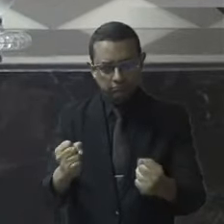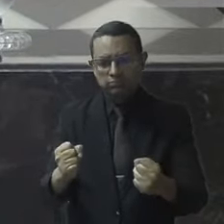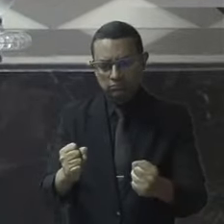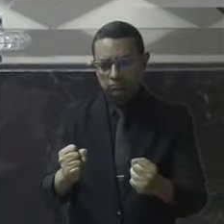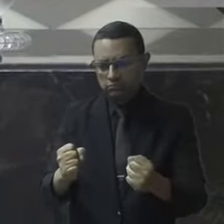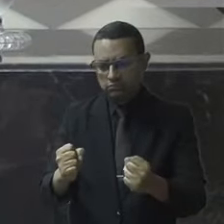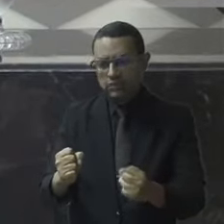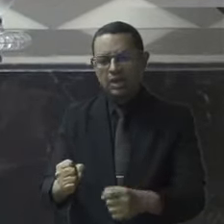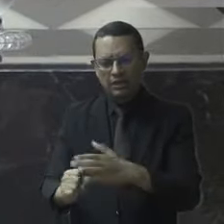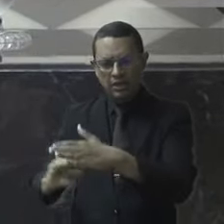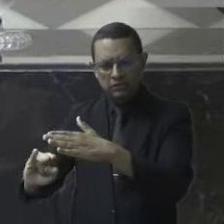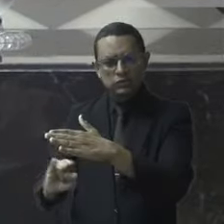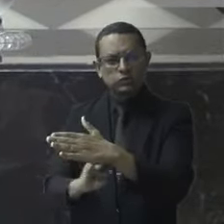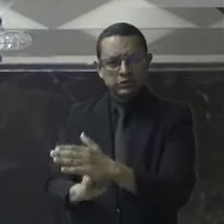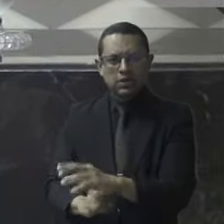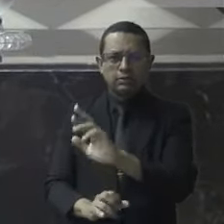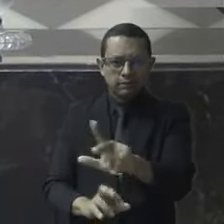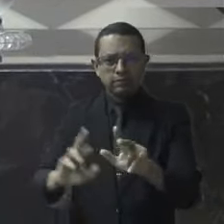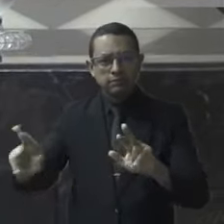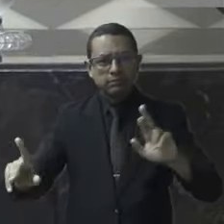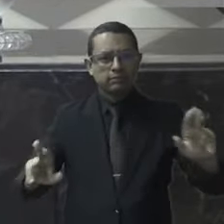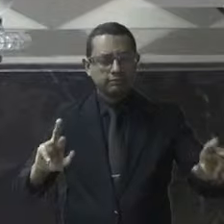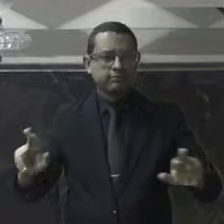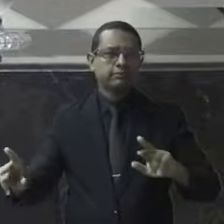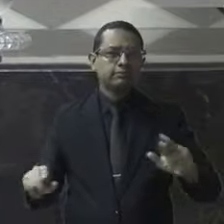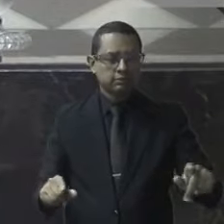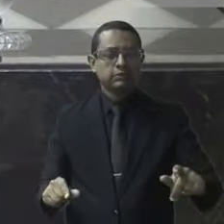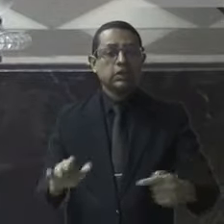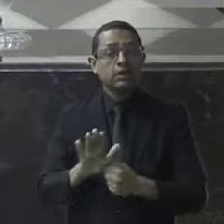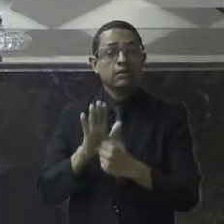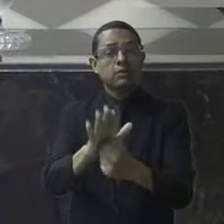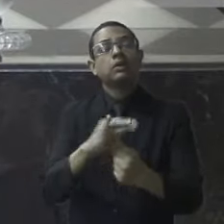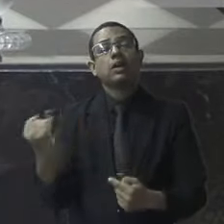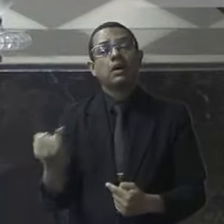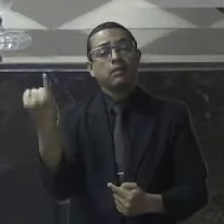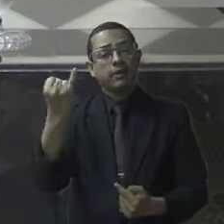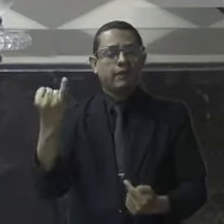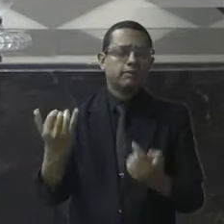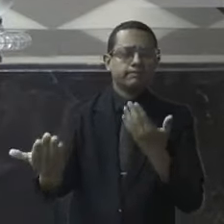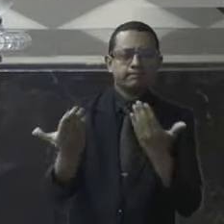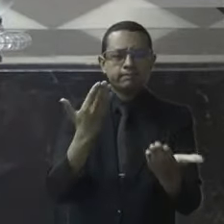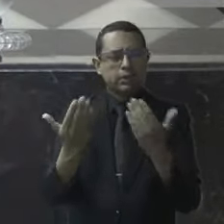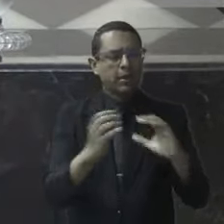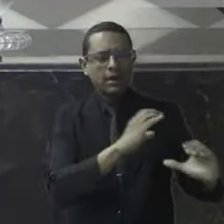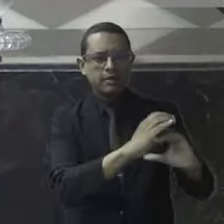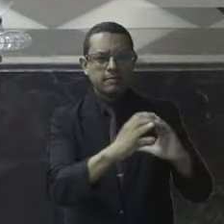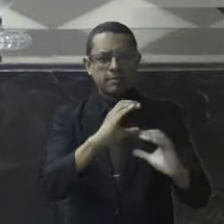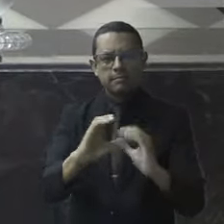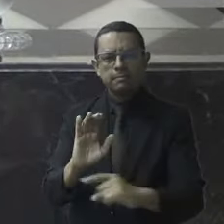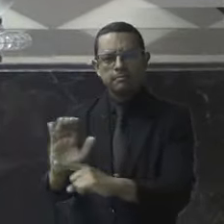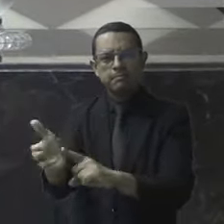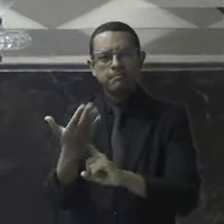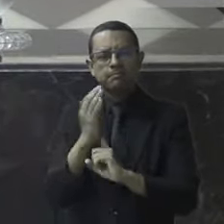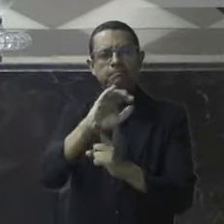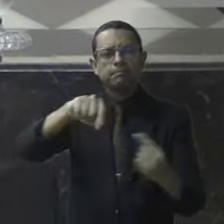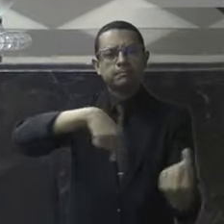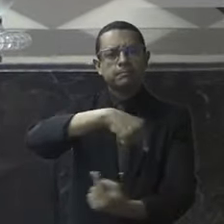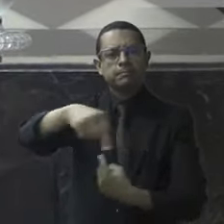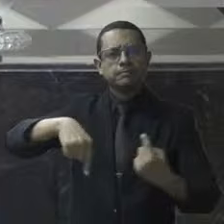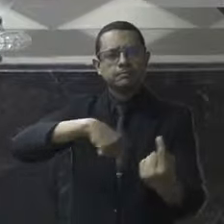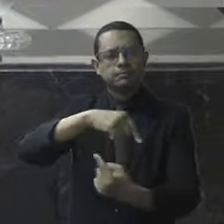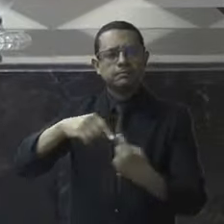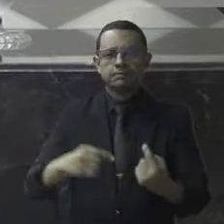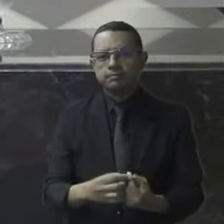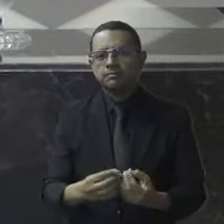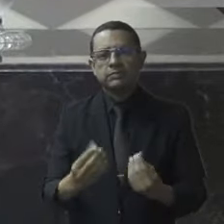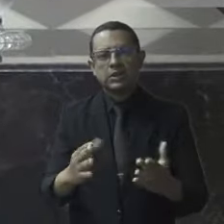diferentes instituições reforça a importância do diálogo e da cooperação mútua em